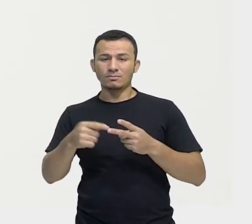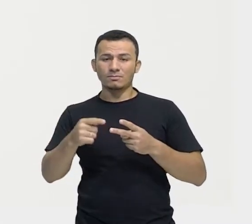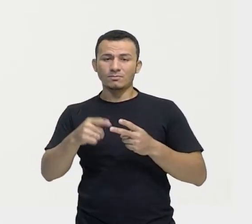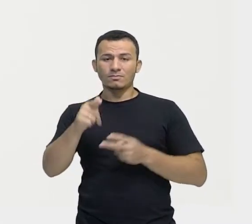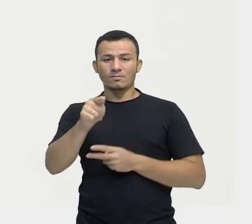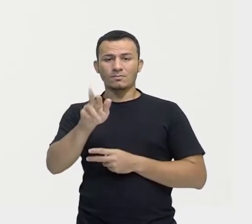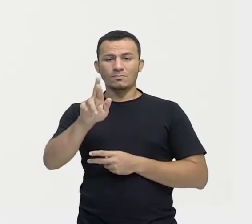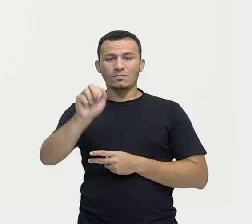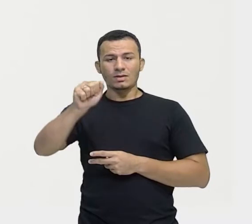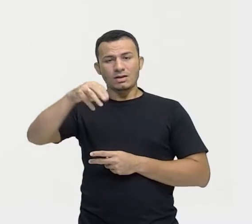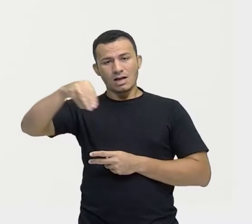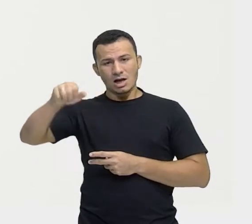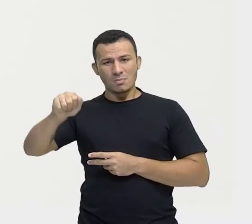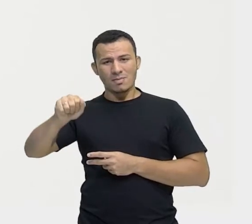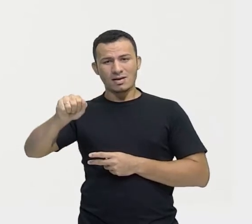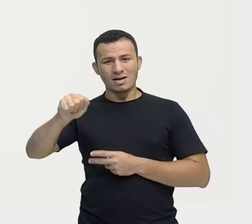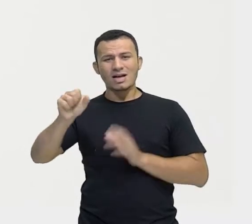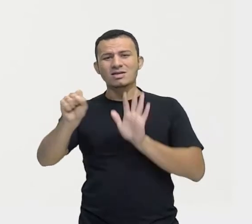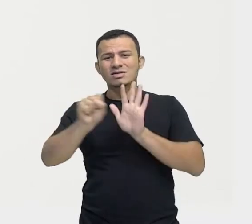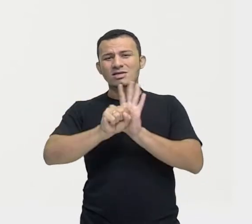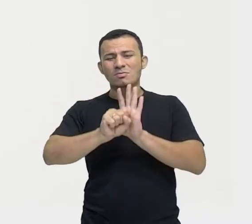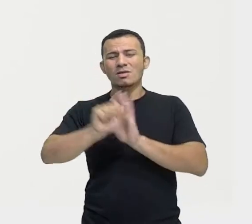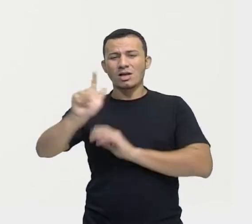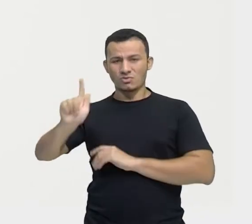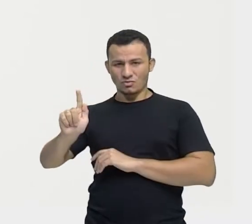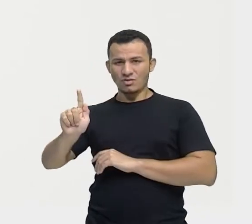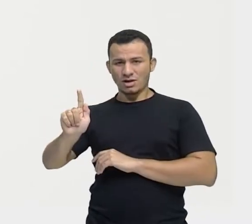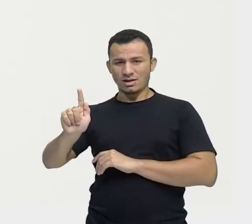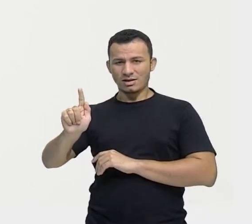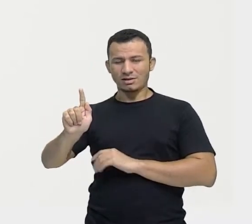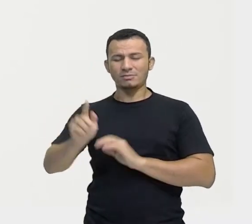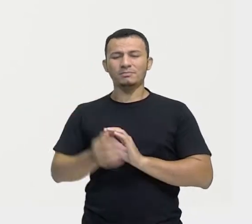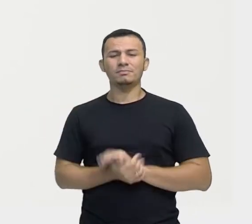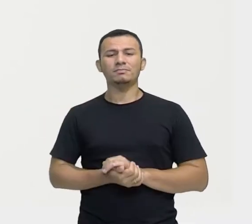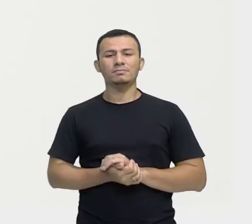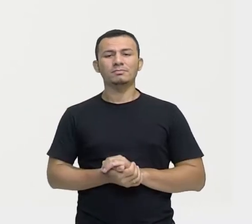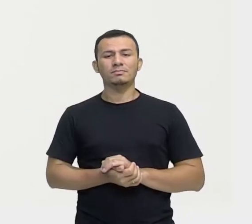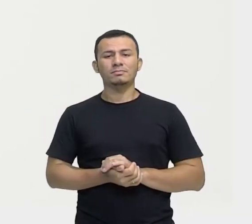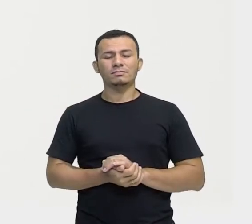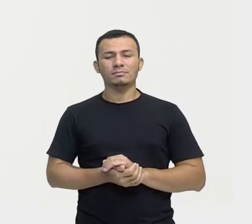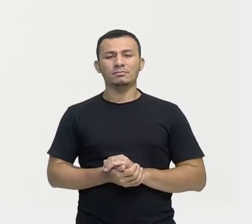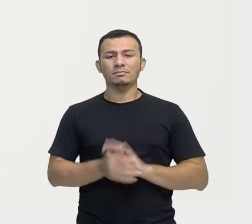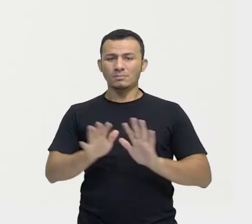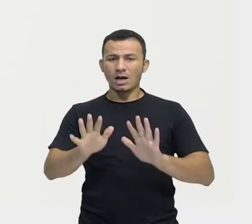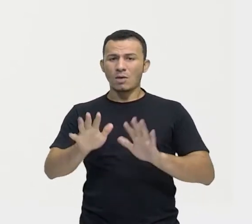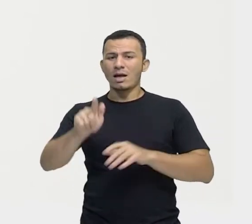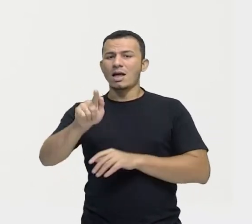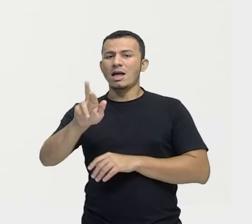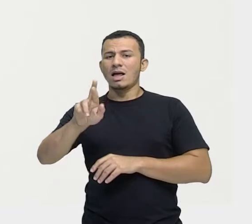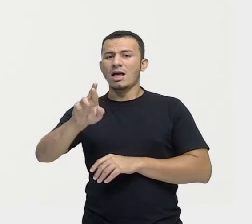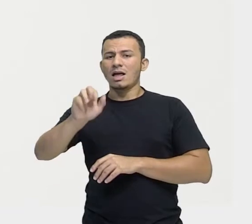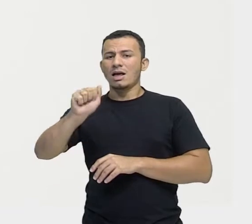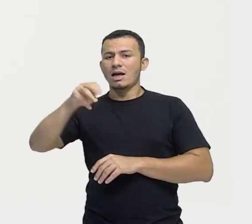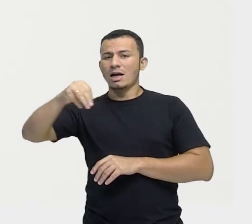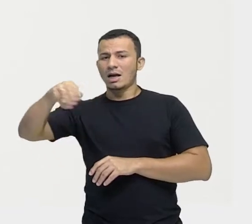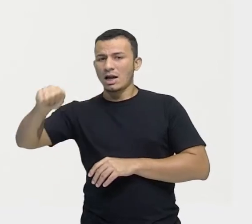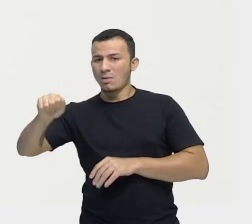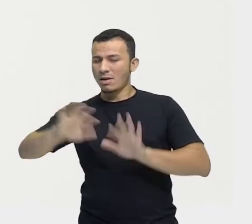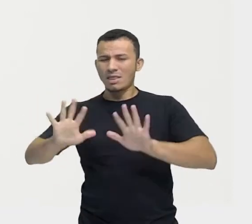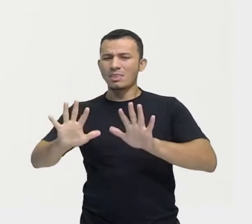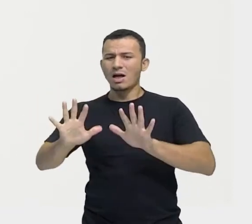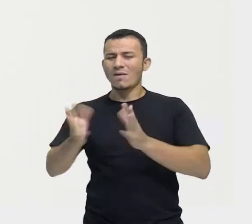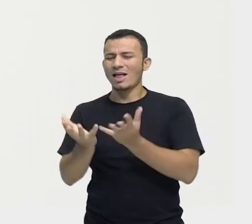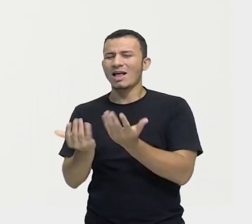g. Professor, não é a grama? Não, já ensinei isso na aula. Não se fala a grama é o capim.